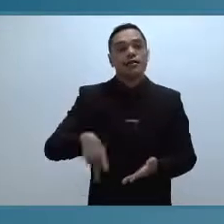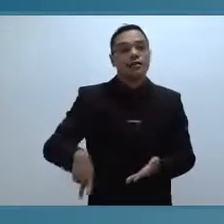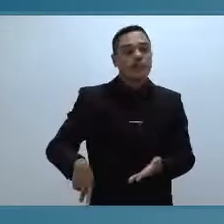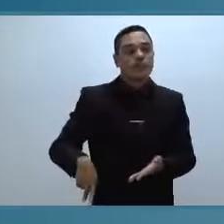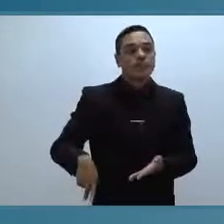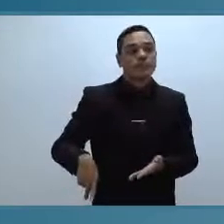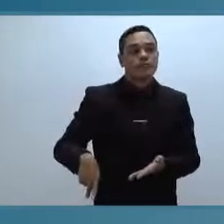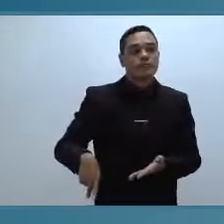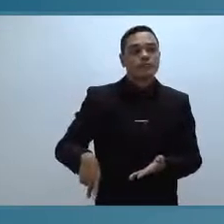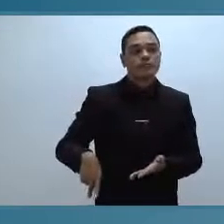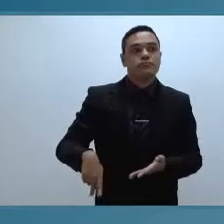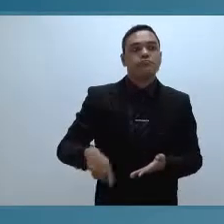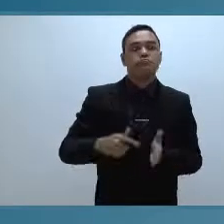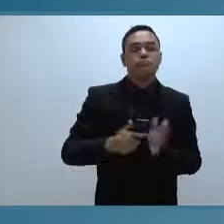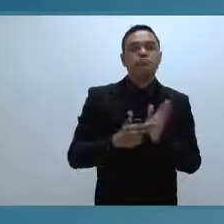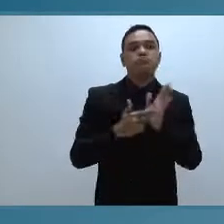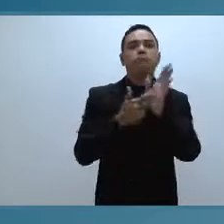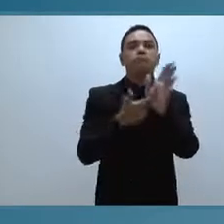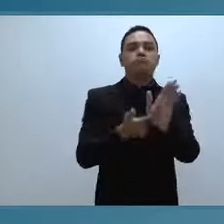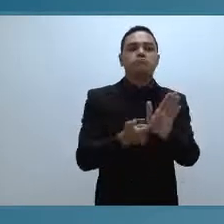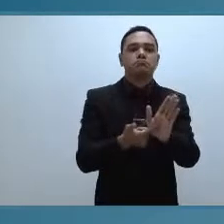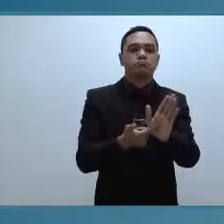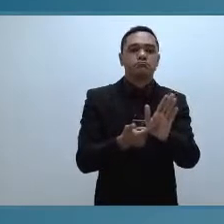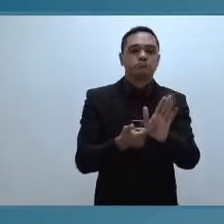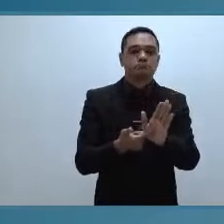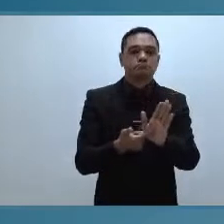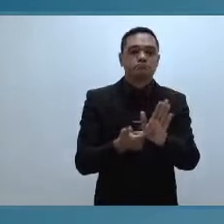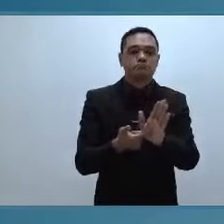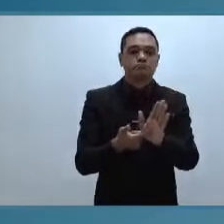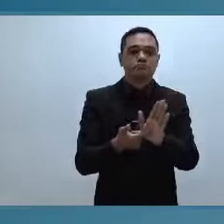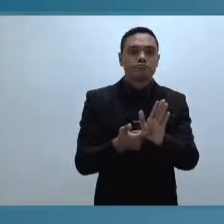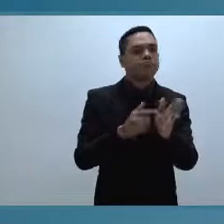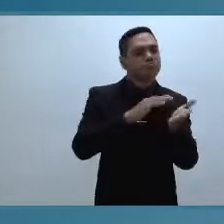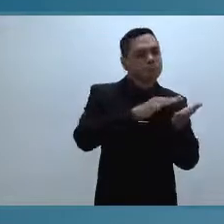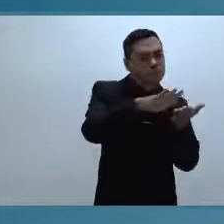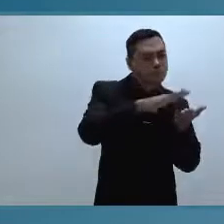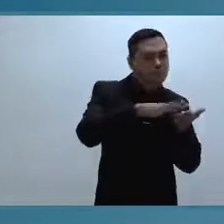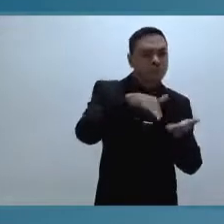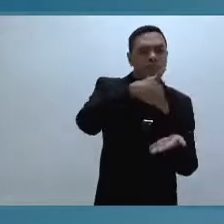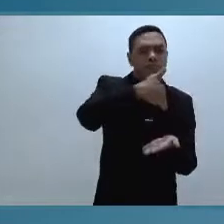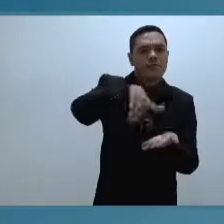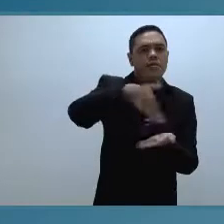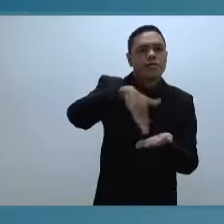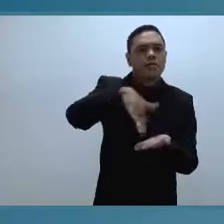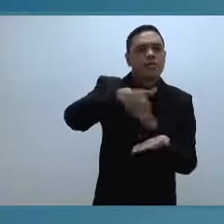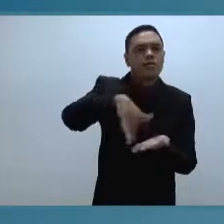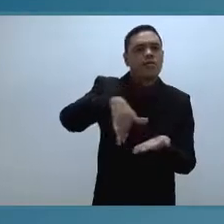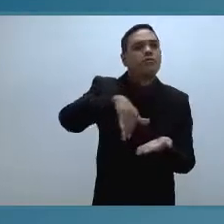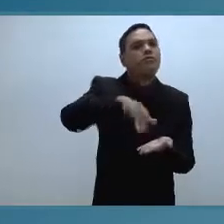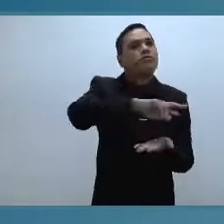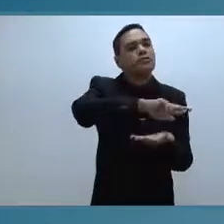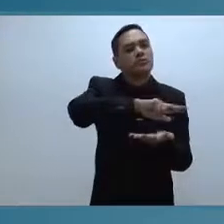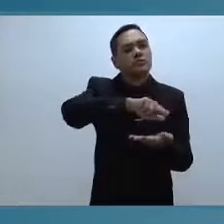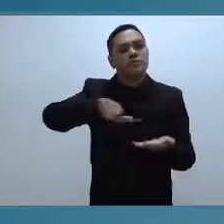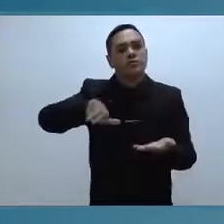SIGADOC foi tramitado para a Secretaria Judiciária em